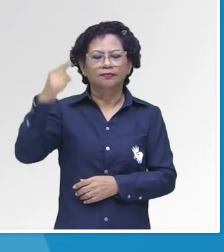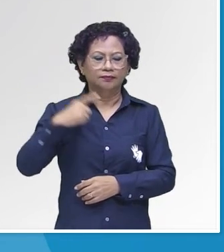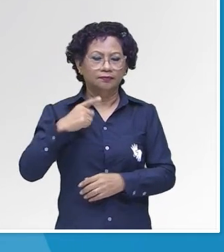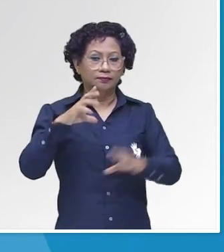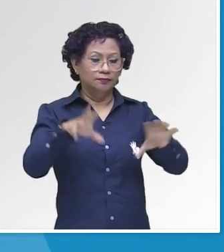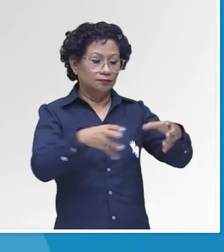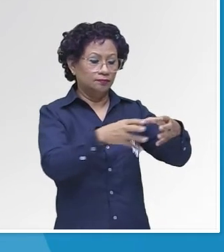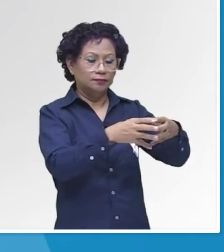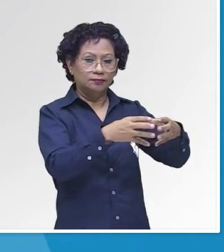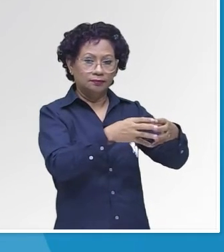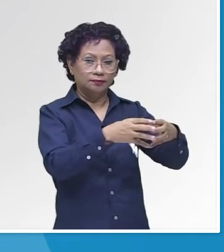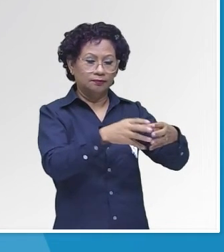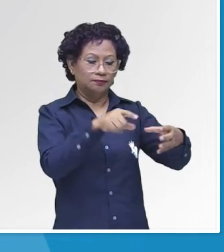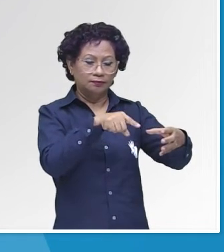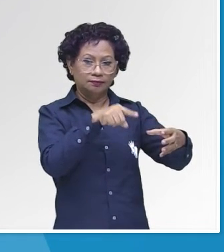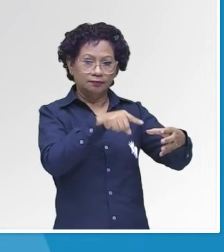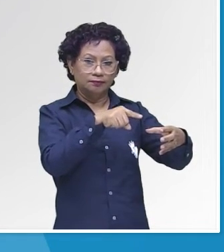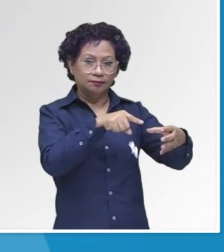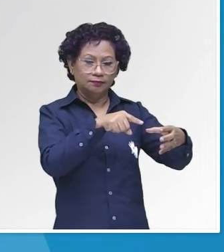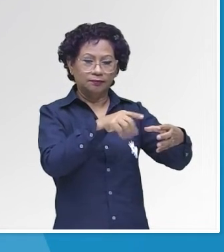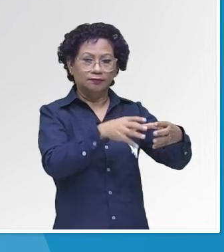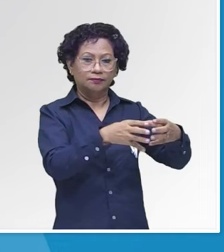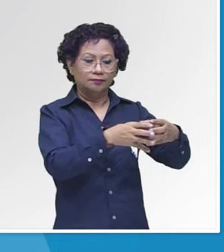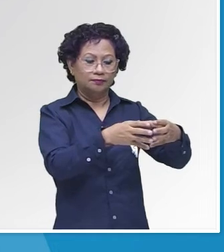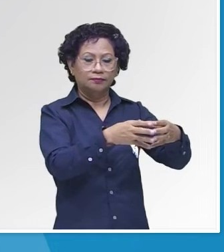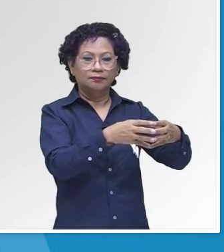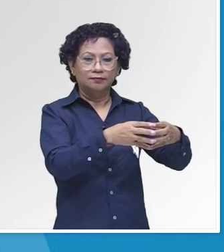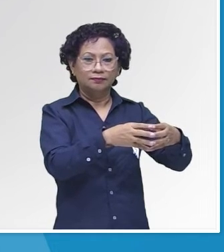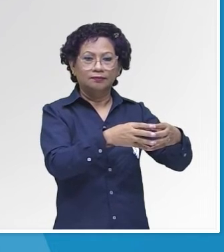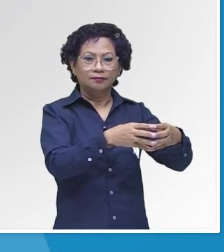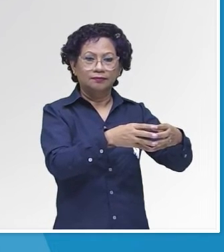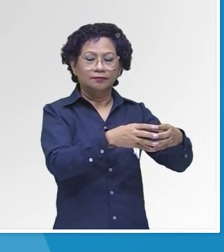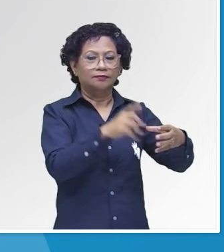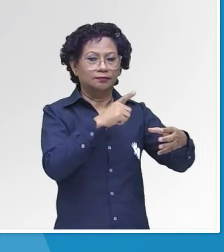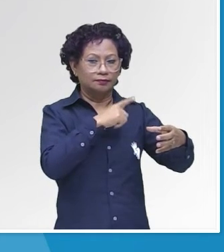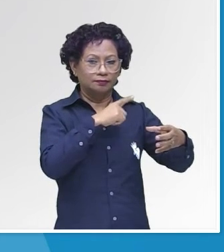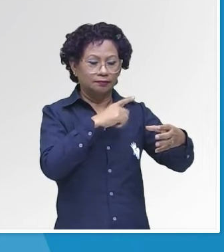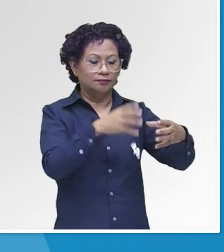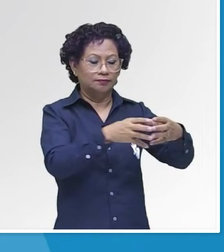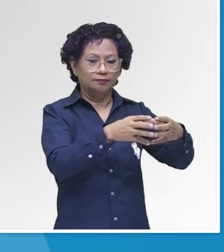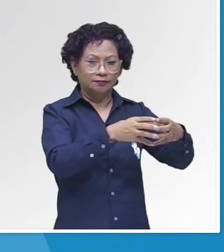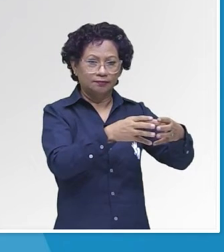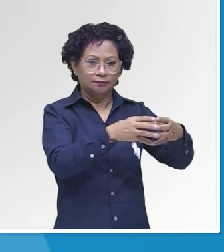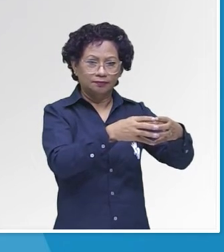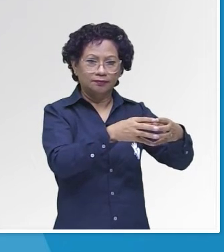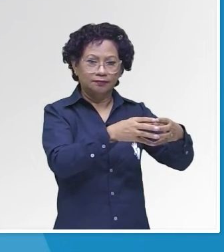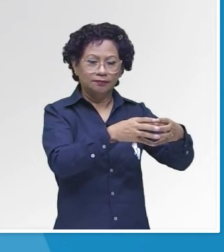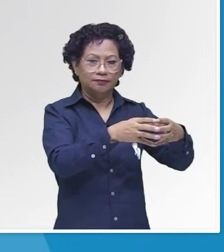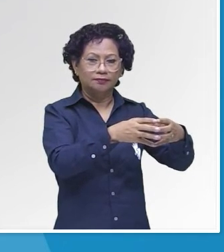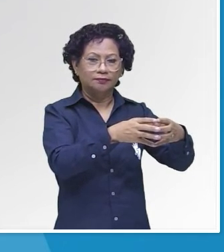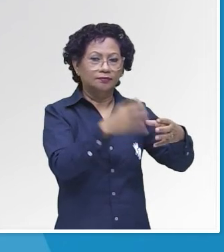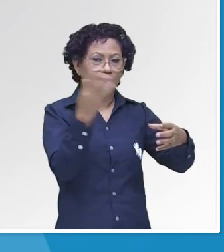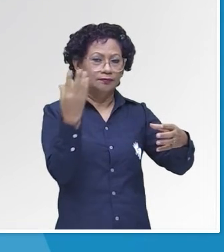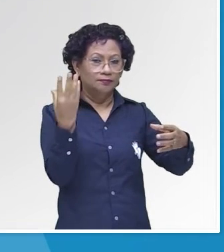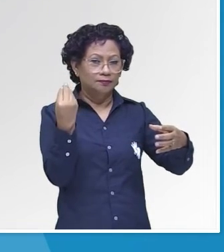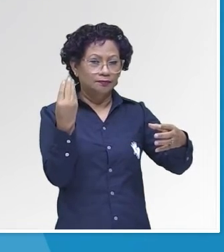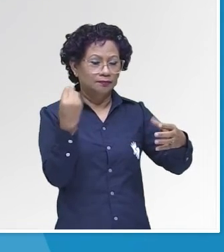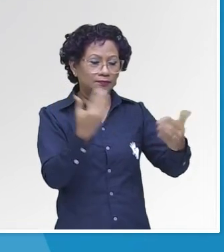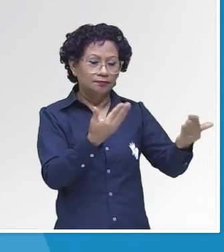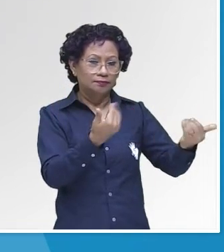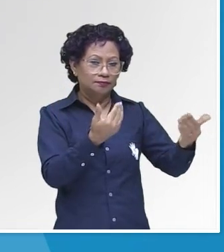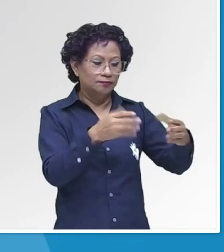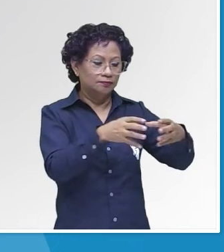uma amostra de uma população, lembra que a gente falou? Temos aqui um universo de jovens, porém